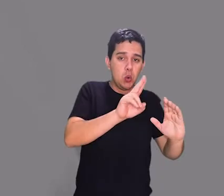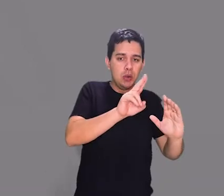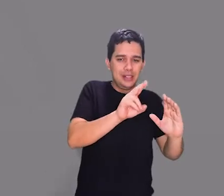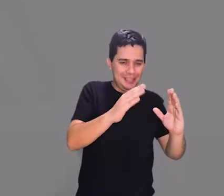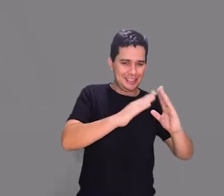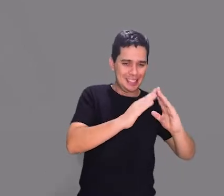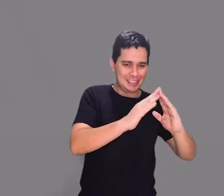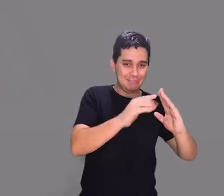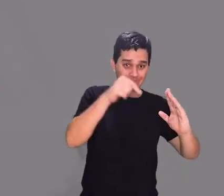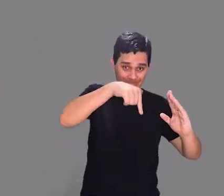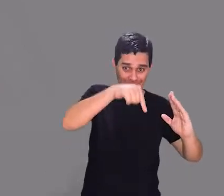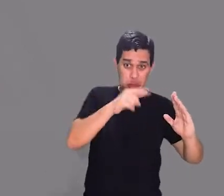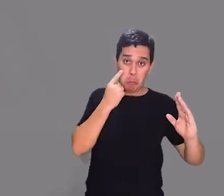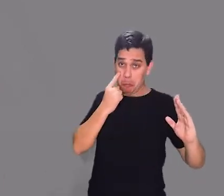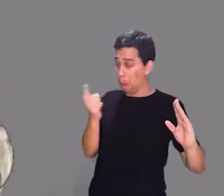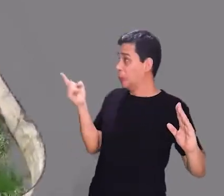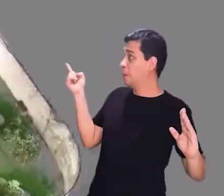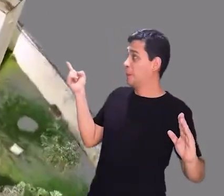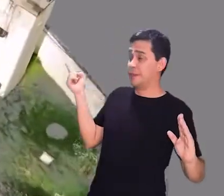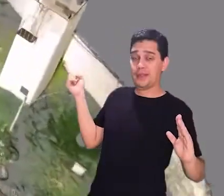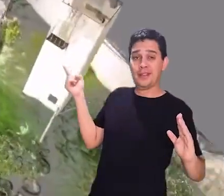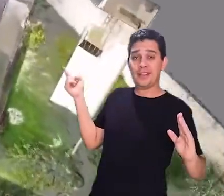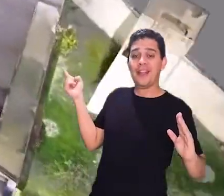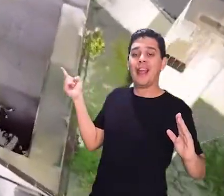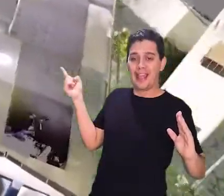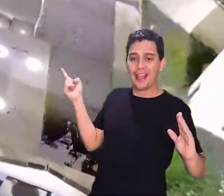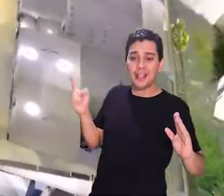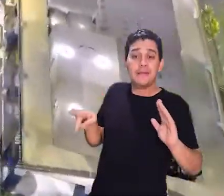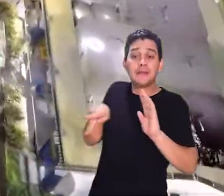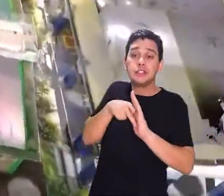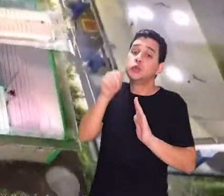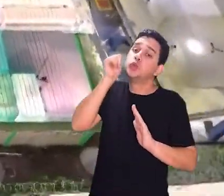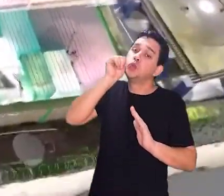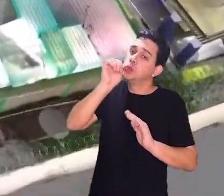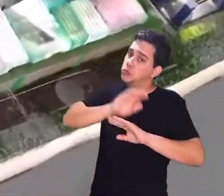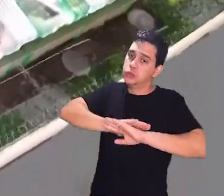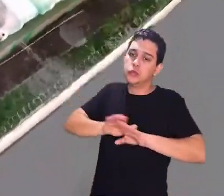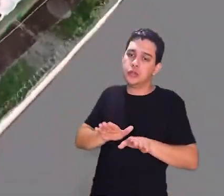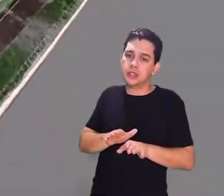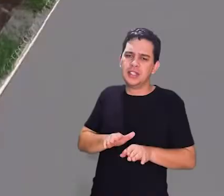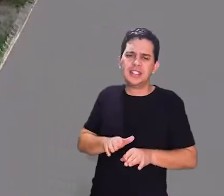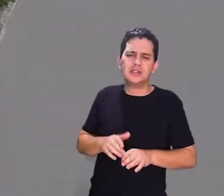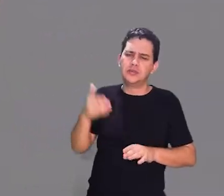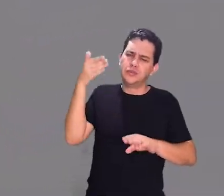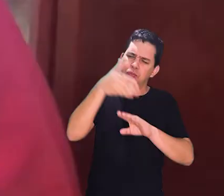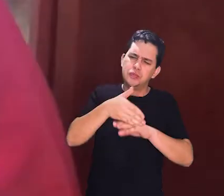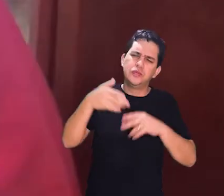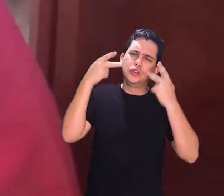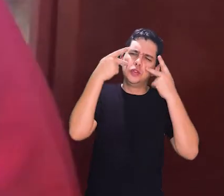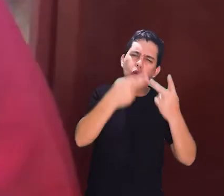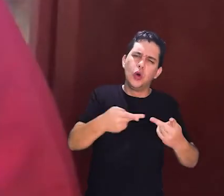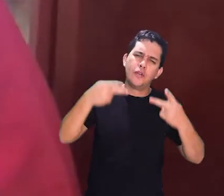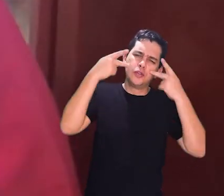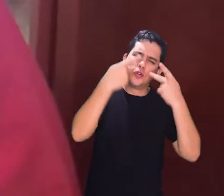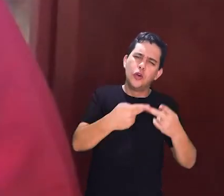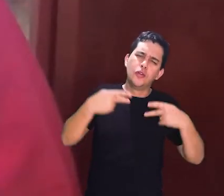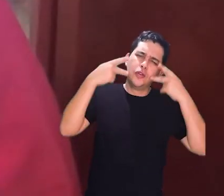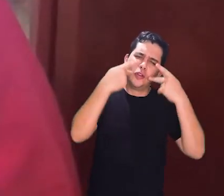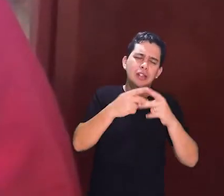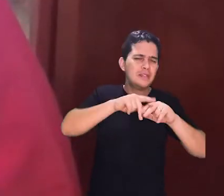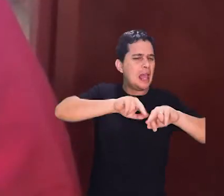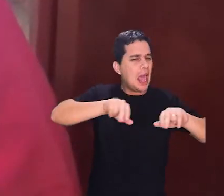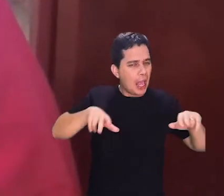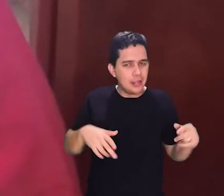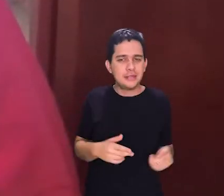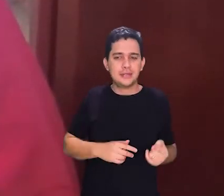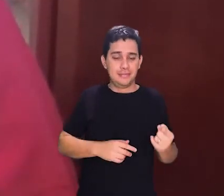feitas cerca de 200 a 300 varreduras pelo scanner, por esse equipamento adquirido pelo Ministério Público.